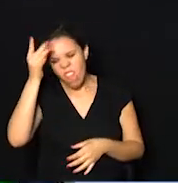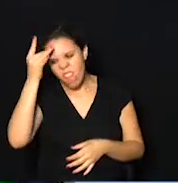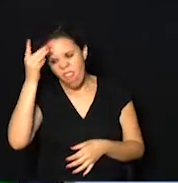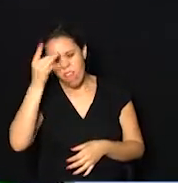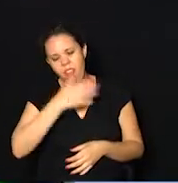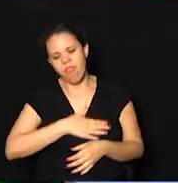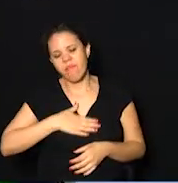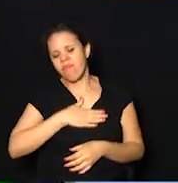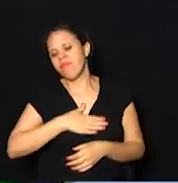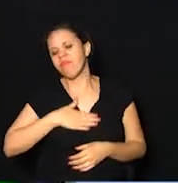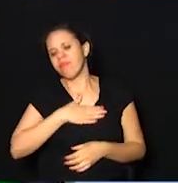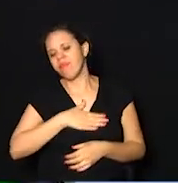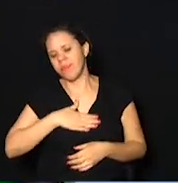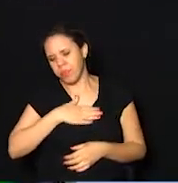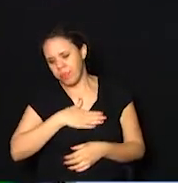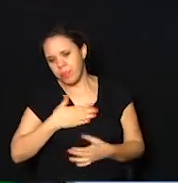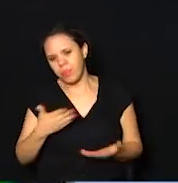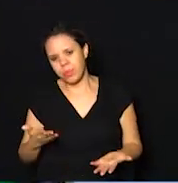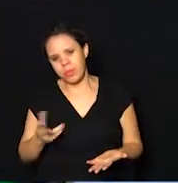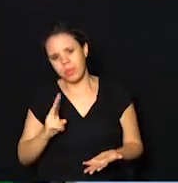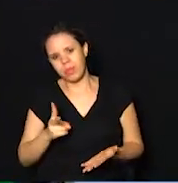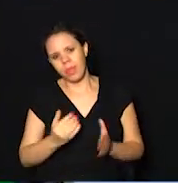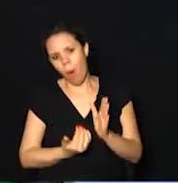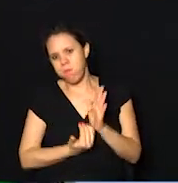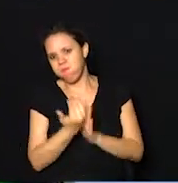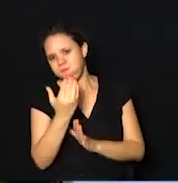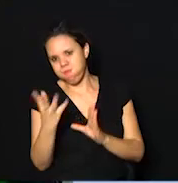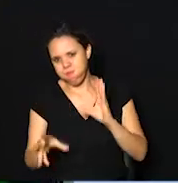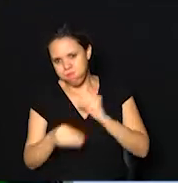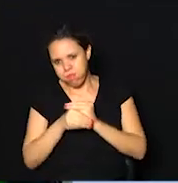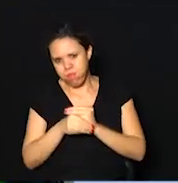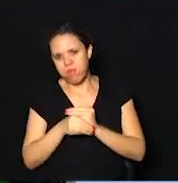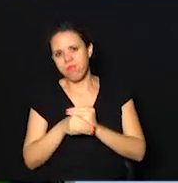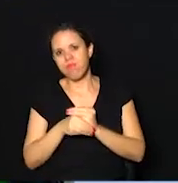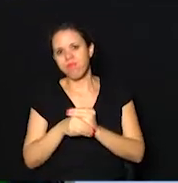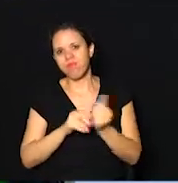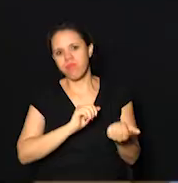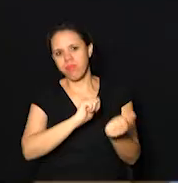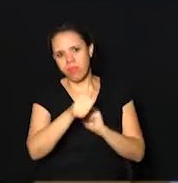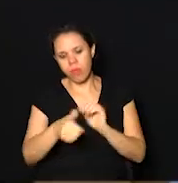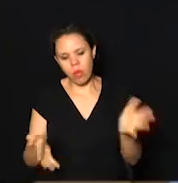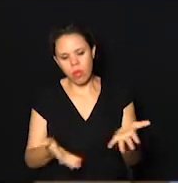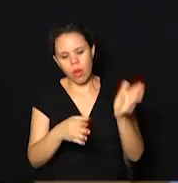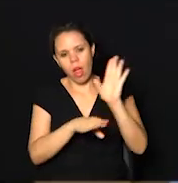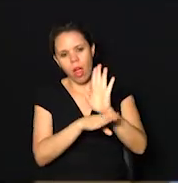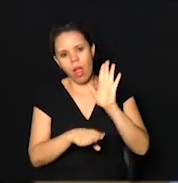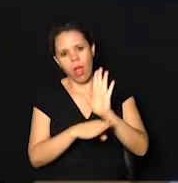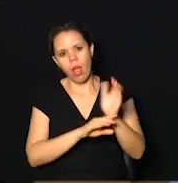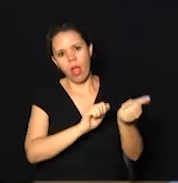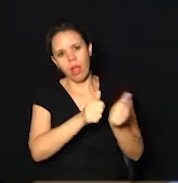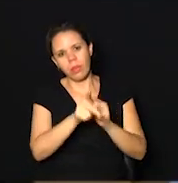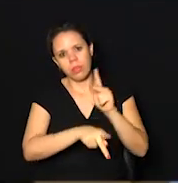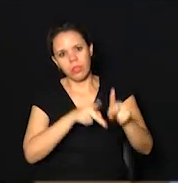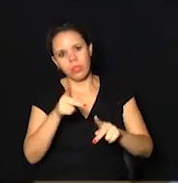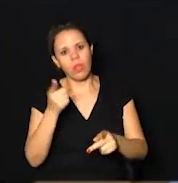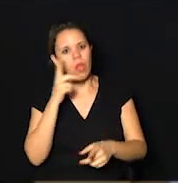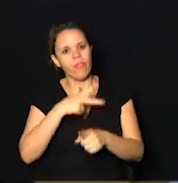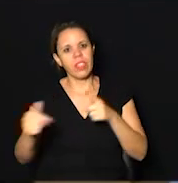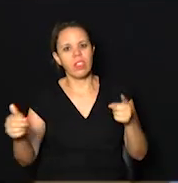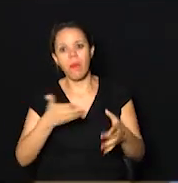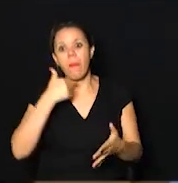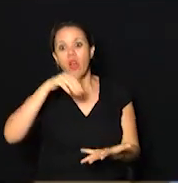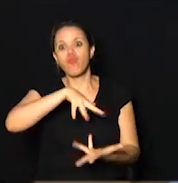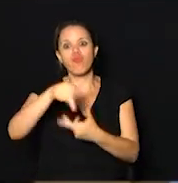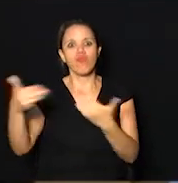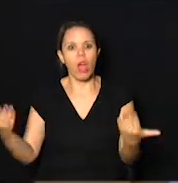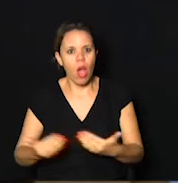gosto de estar sempre acrescentando o alguma coisa tem um atleta a gente está começando a bater os melhores do mundo